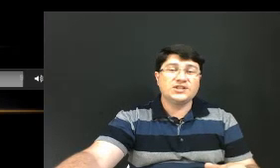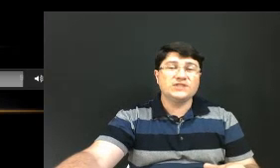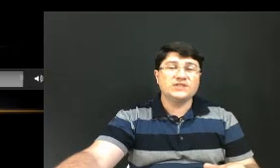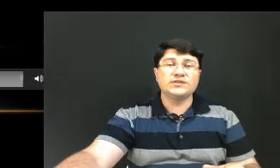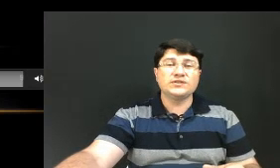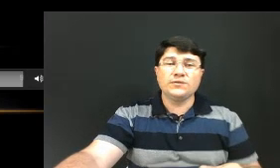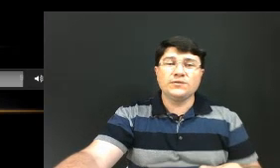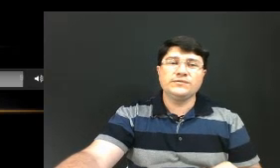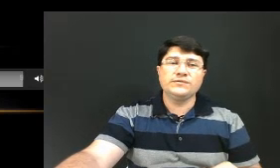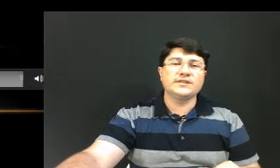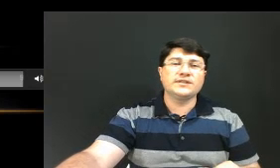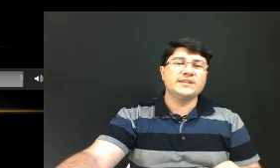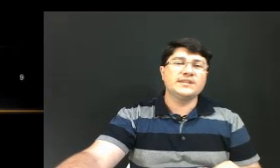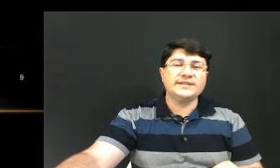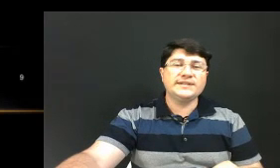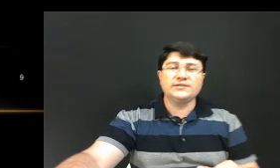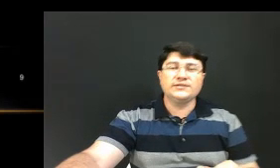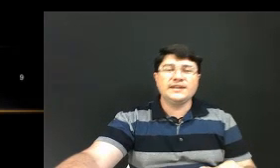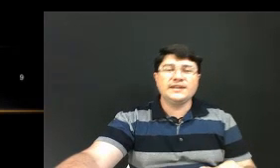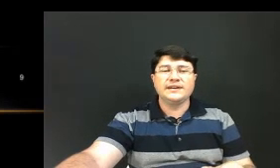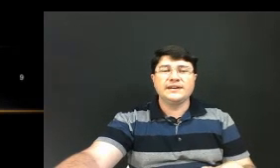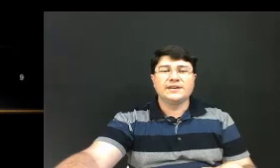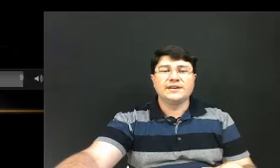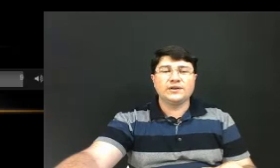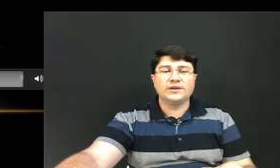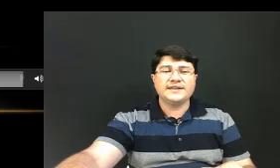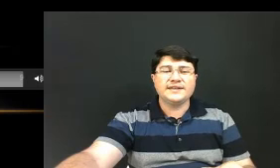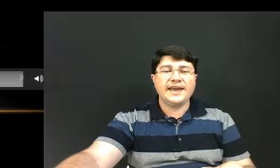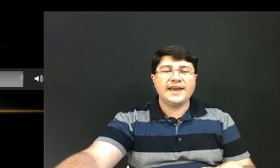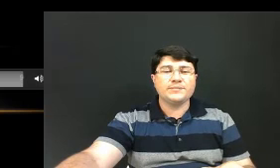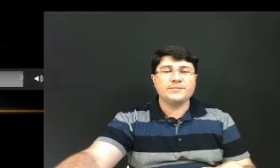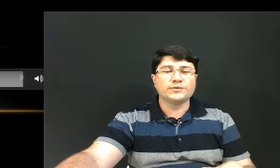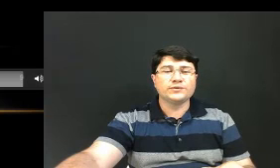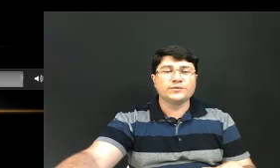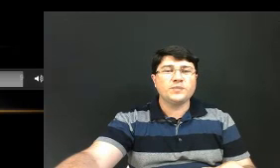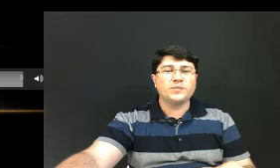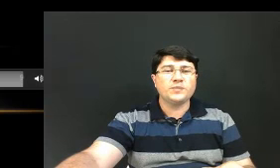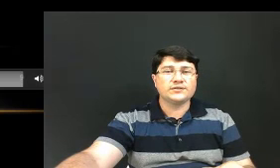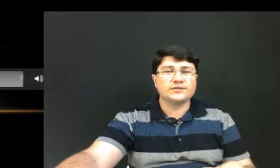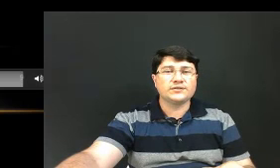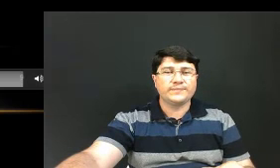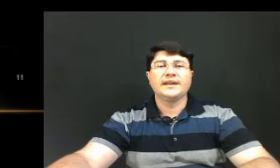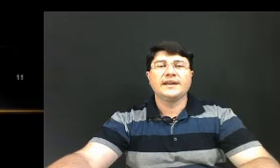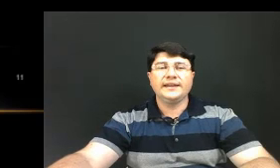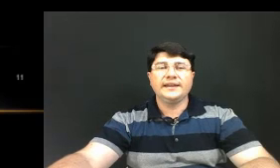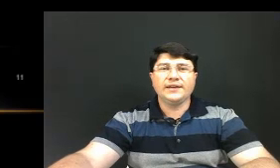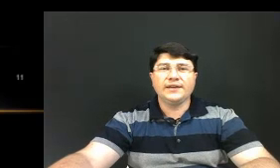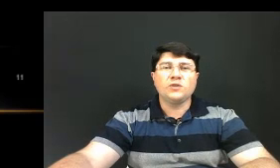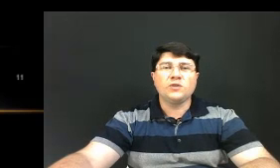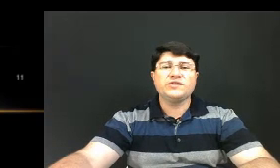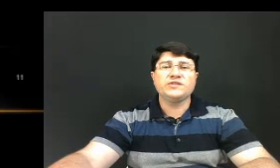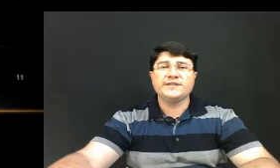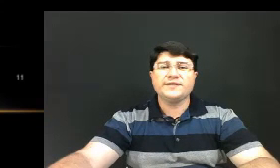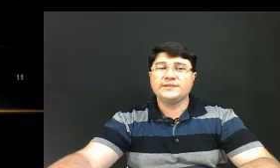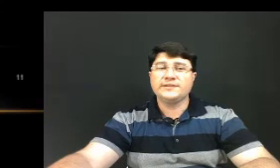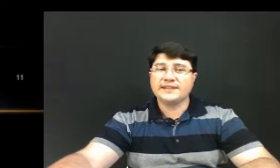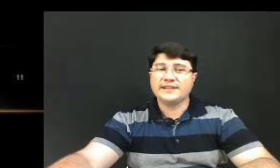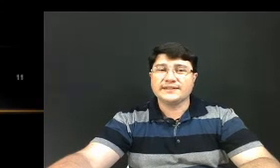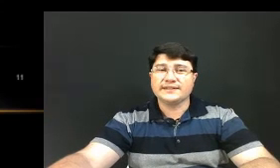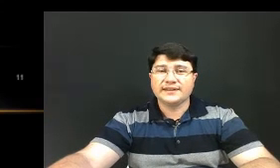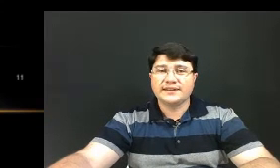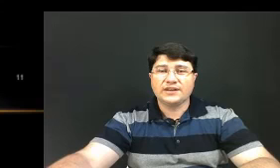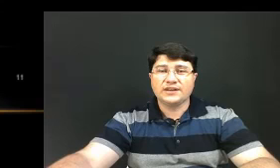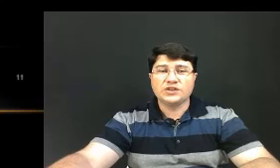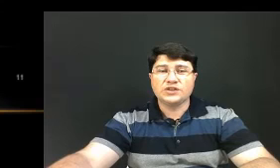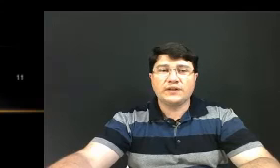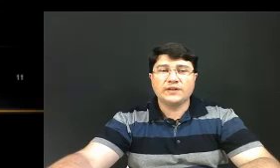adjetivos, e adjetivos não são estabelecidos em loci R, em pontos no espaço. Então, como a gente vai fazer em língua de